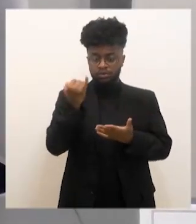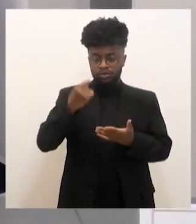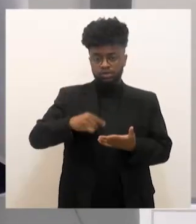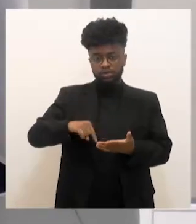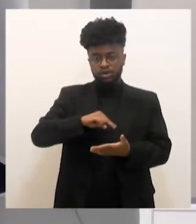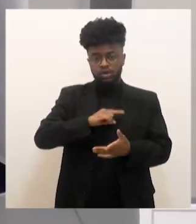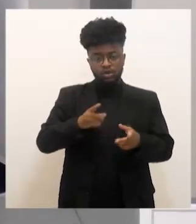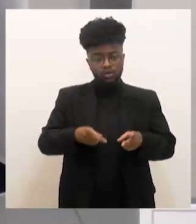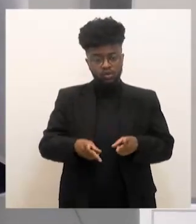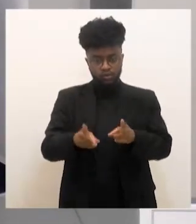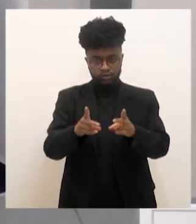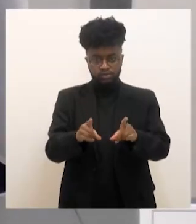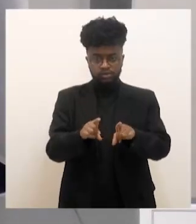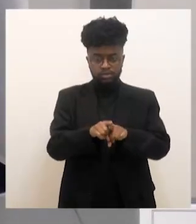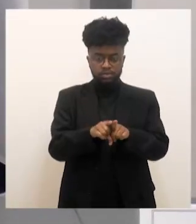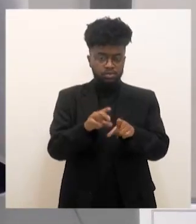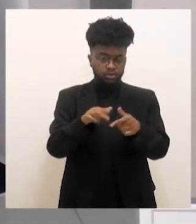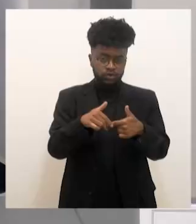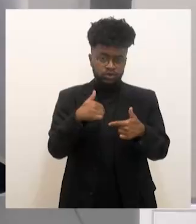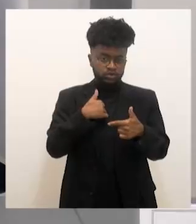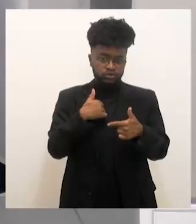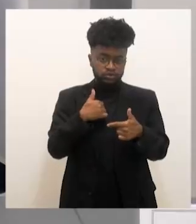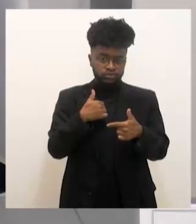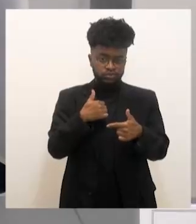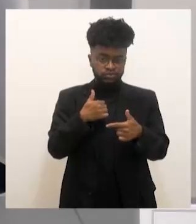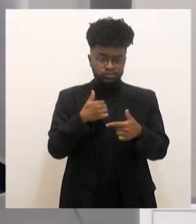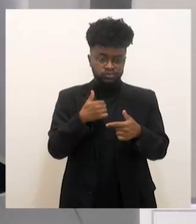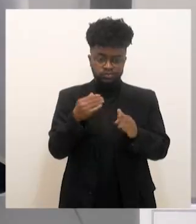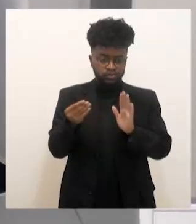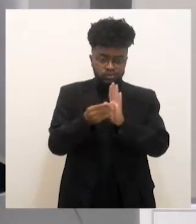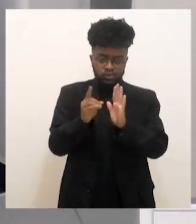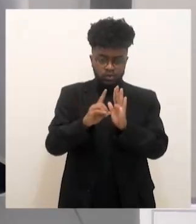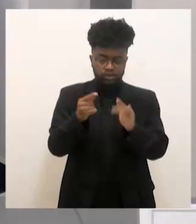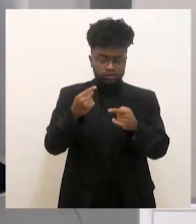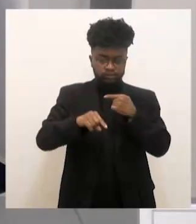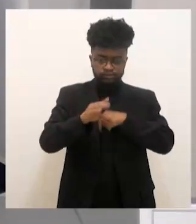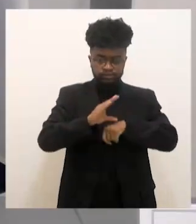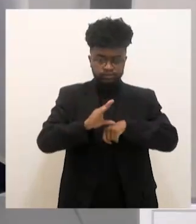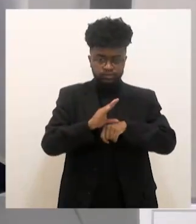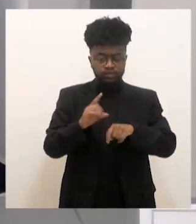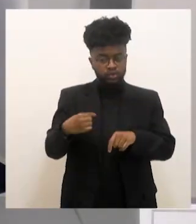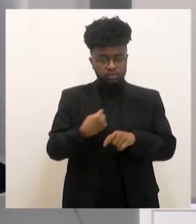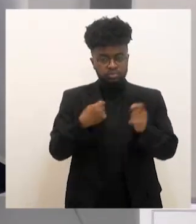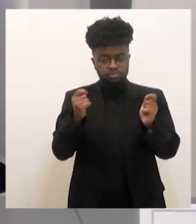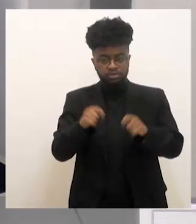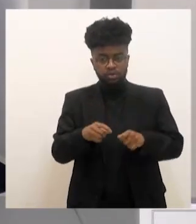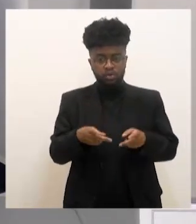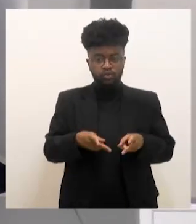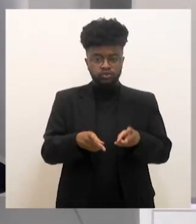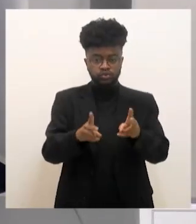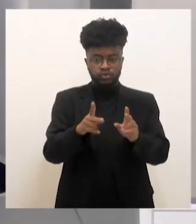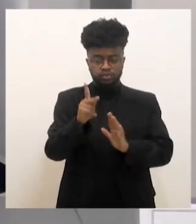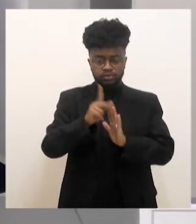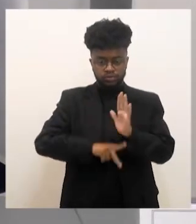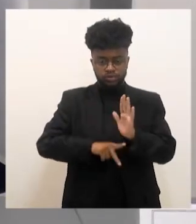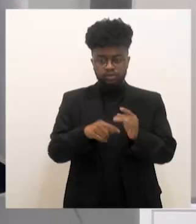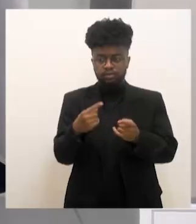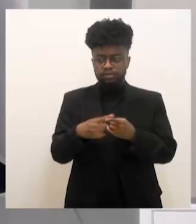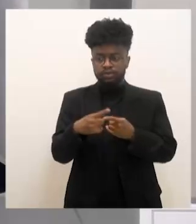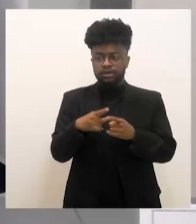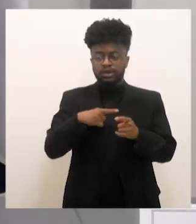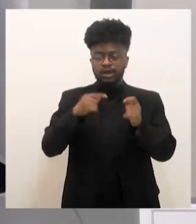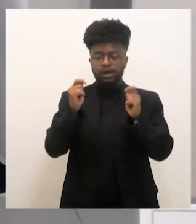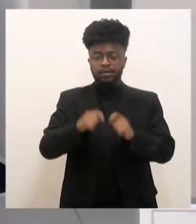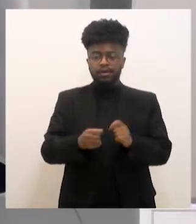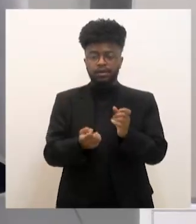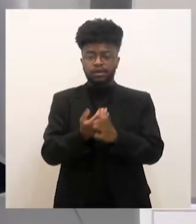possa seguir, e aí por isso que eu não levei em consideração essa inconstitucionalidade, que a gente possa seguir com o projeto para que tenha capacidade